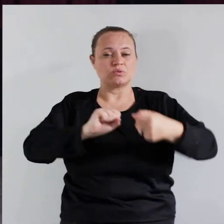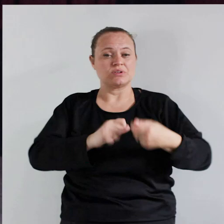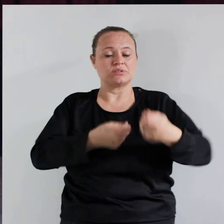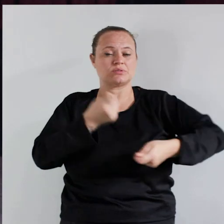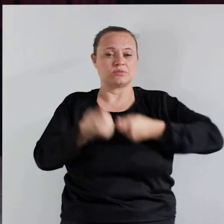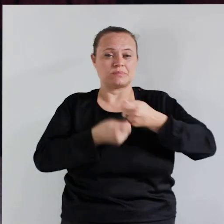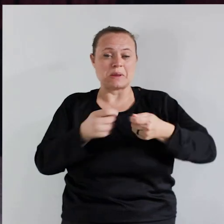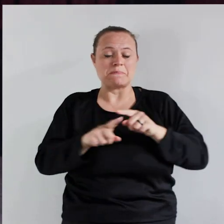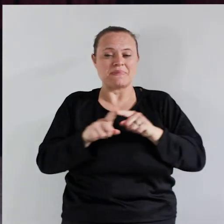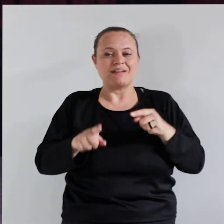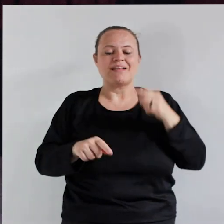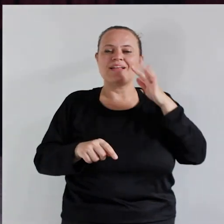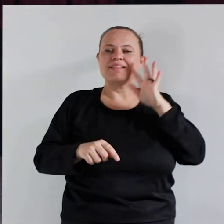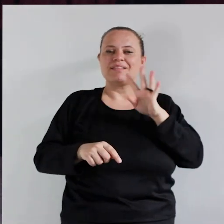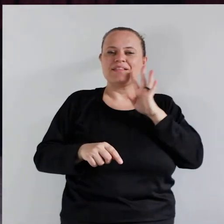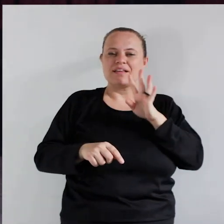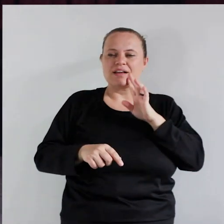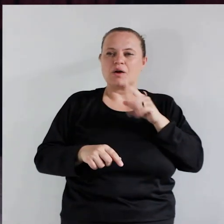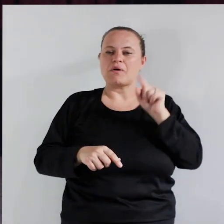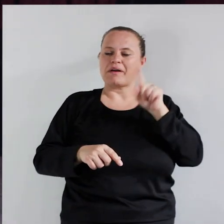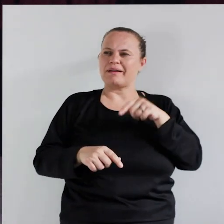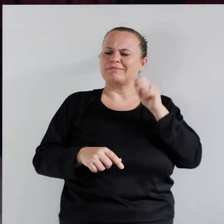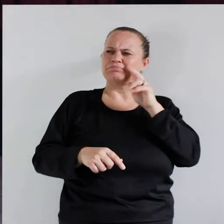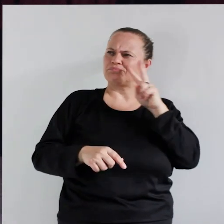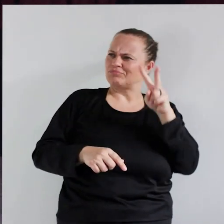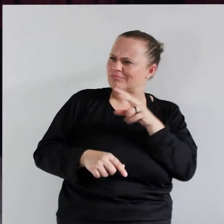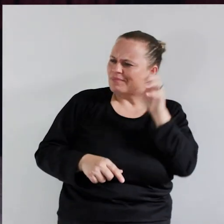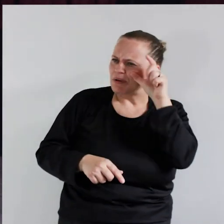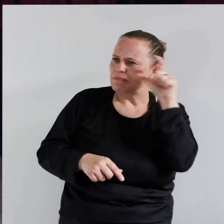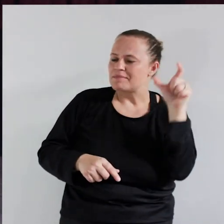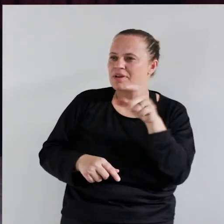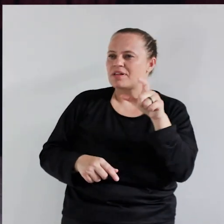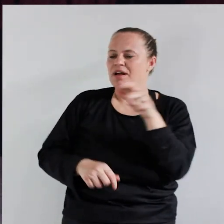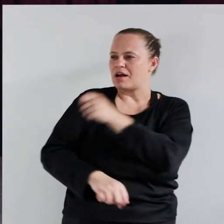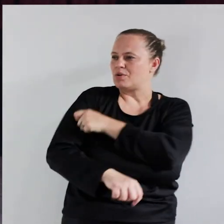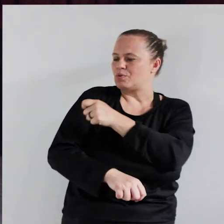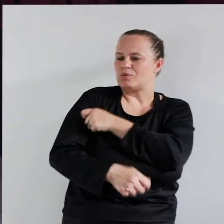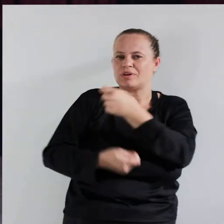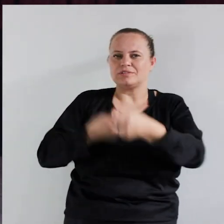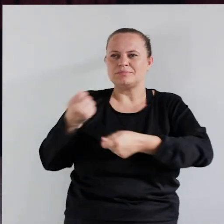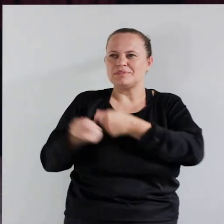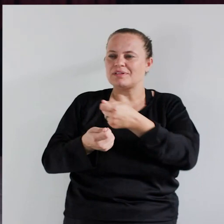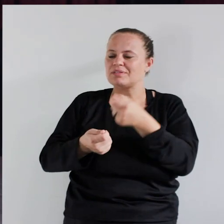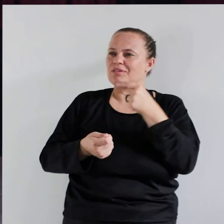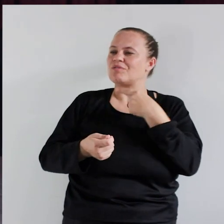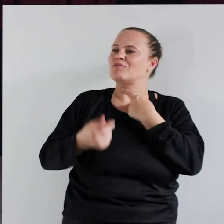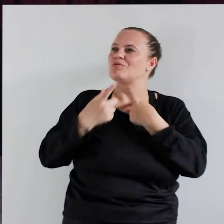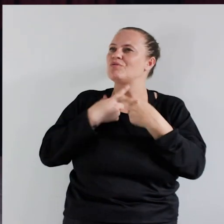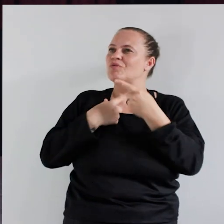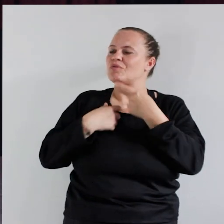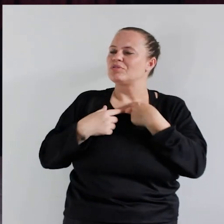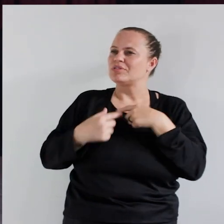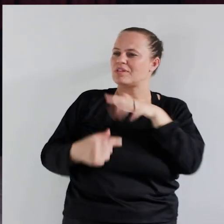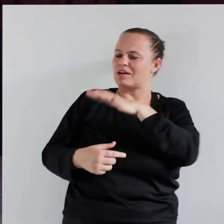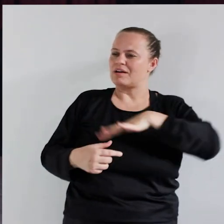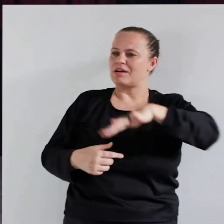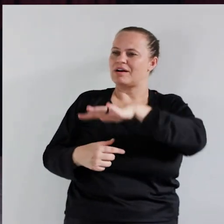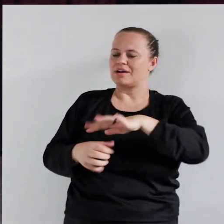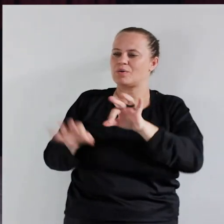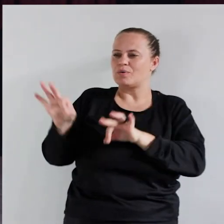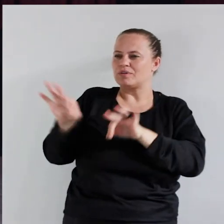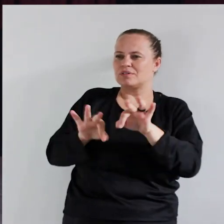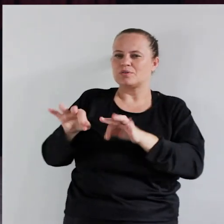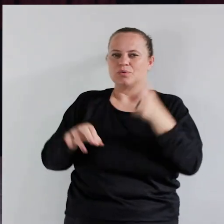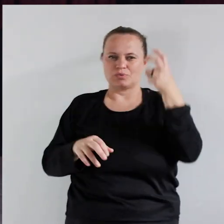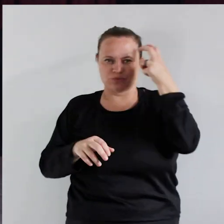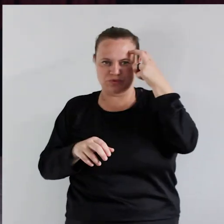científica, trabalho de conclusão de curso de graduação em administração, e era muito interessante ver o aluno de administração se interessar,